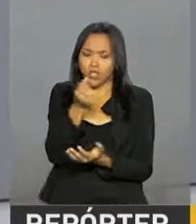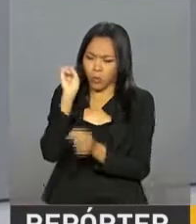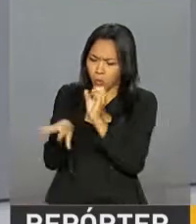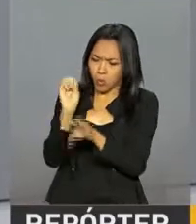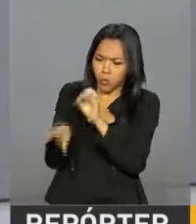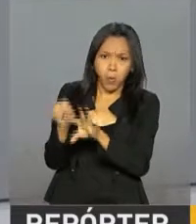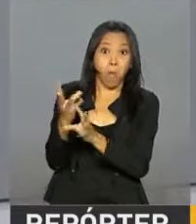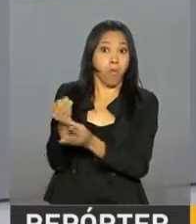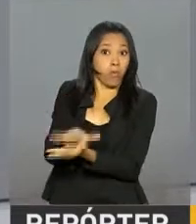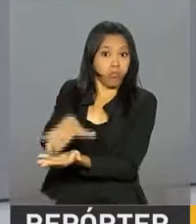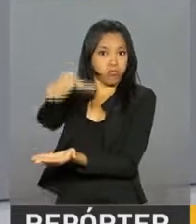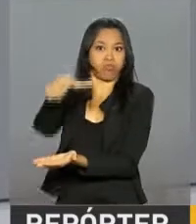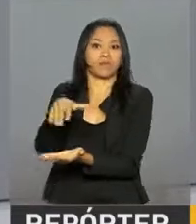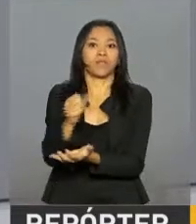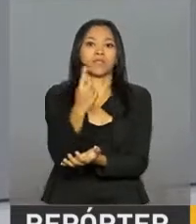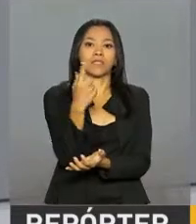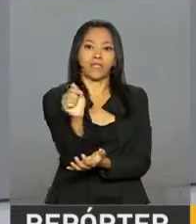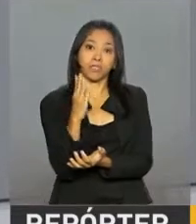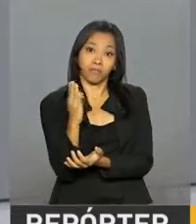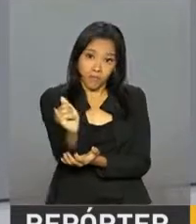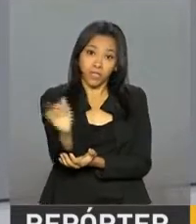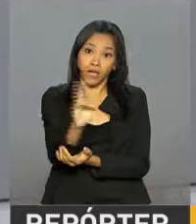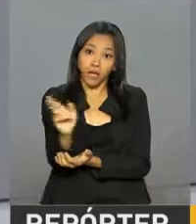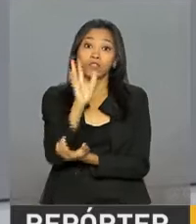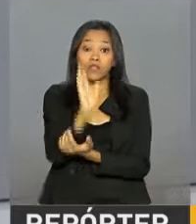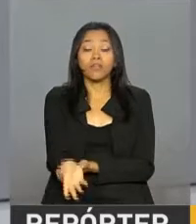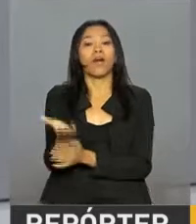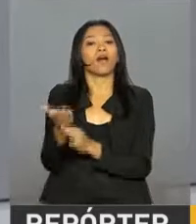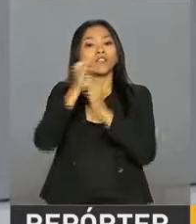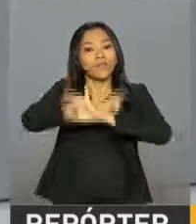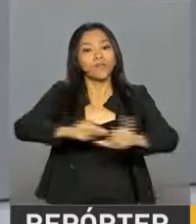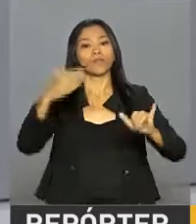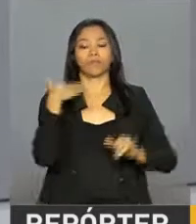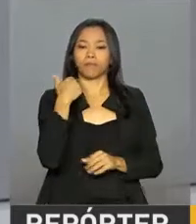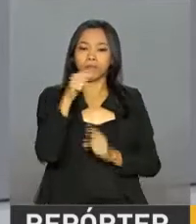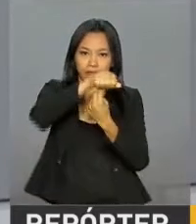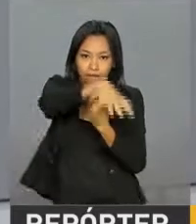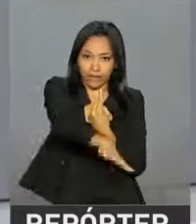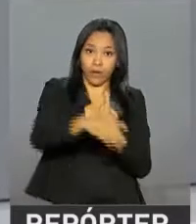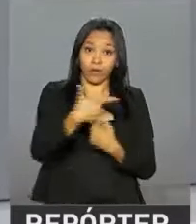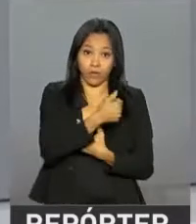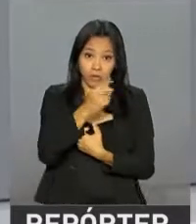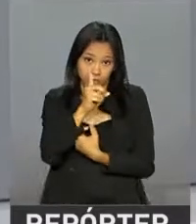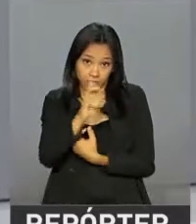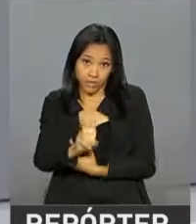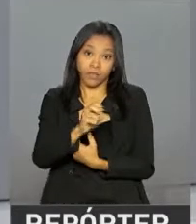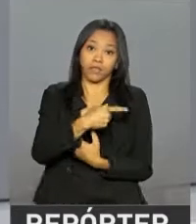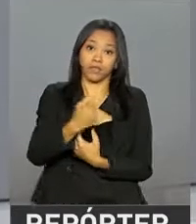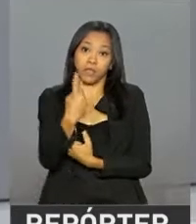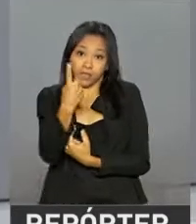em 17 bilhões de reais os dados foram divulgados pelo banco central em 2015 2016